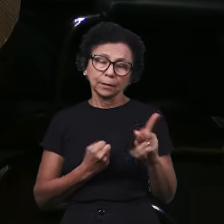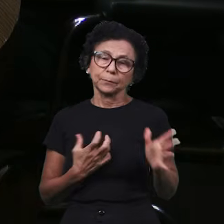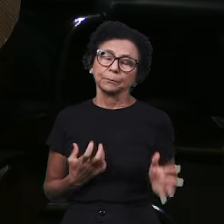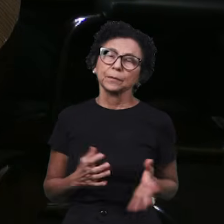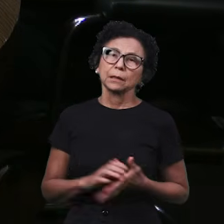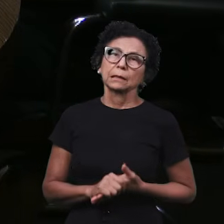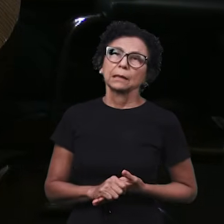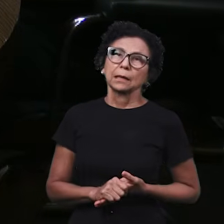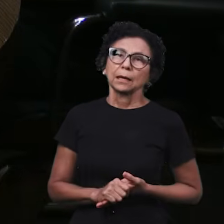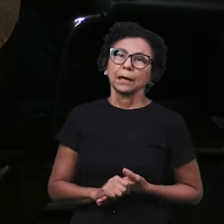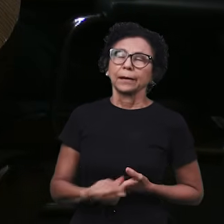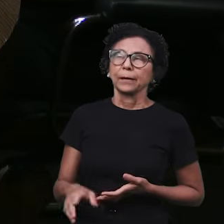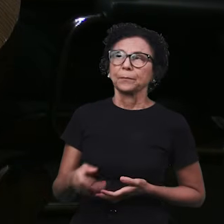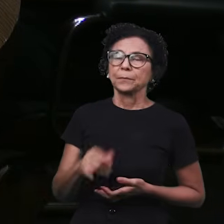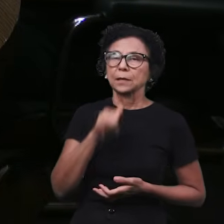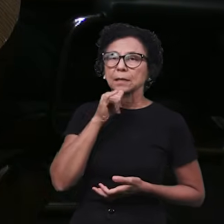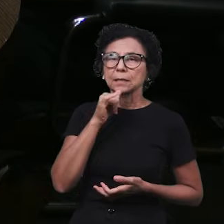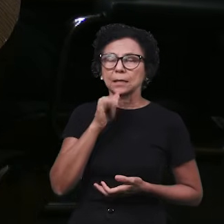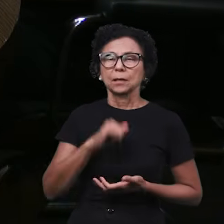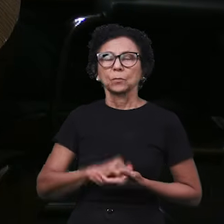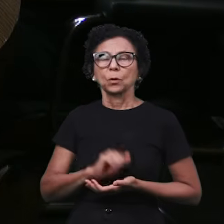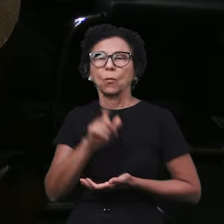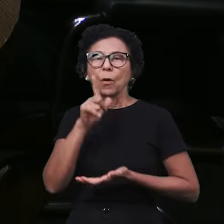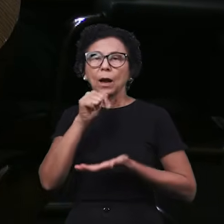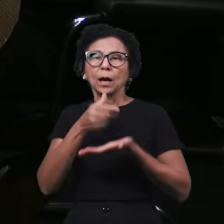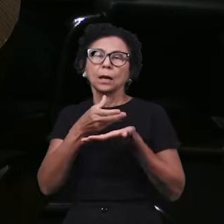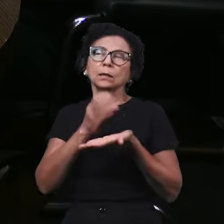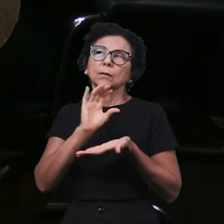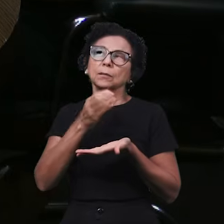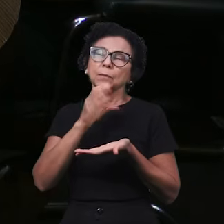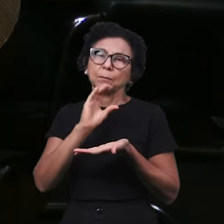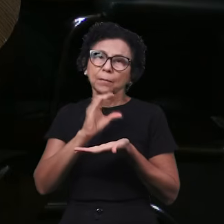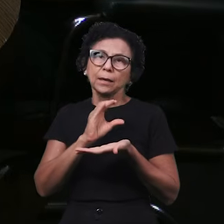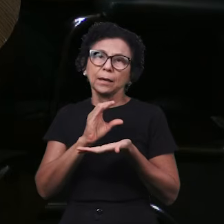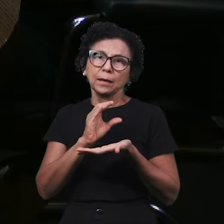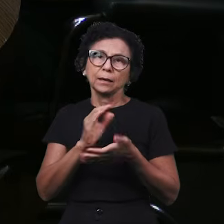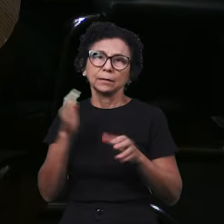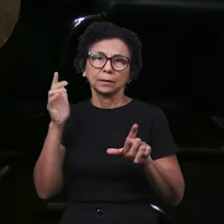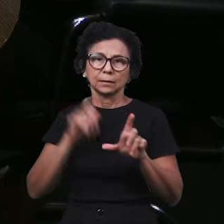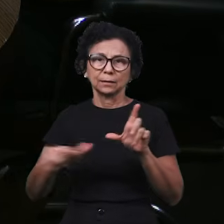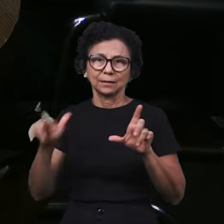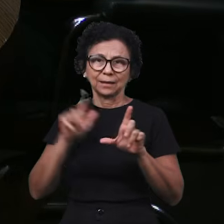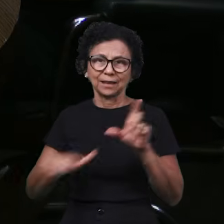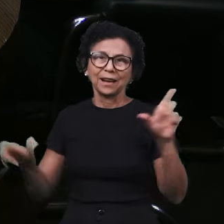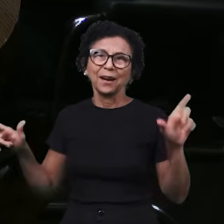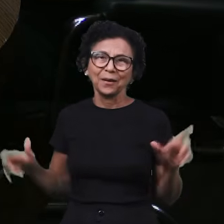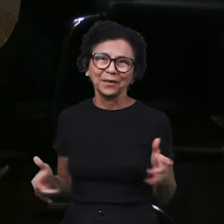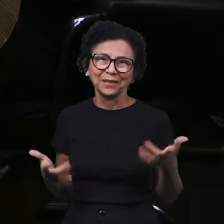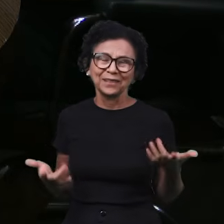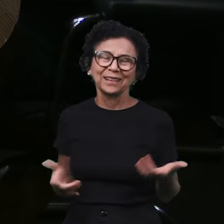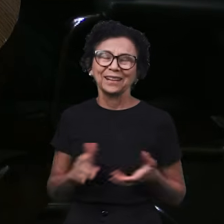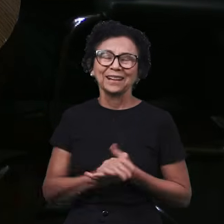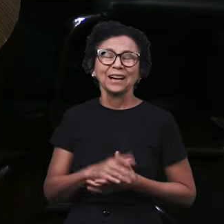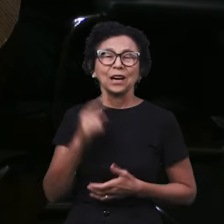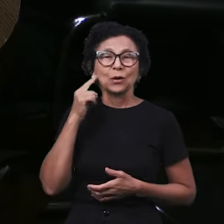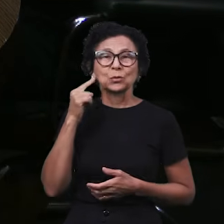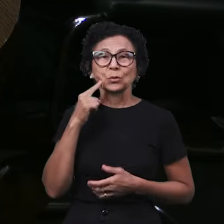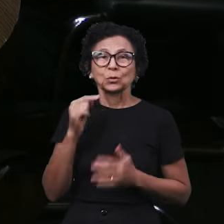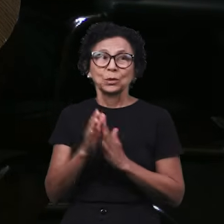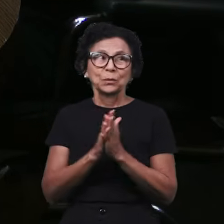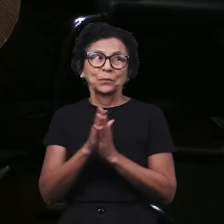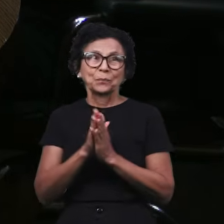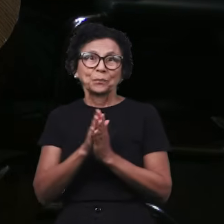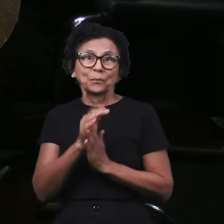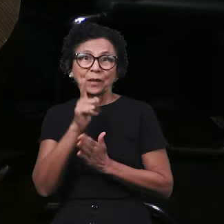aqui que eu vou beber a água e matar literal, matar a minha sede, daqui a pouquinho o surdo está bebendo água e achando que está salvo.